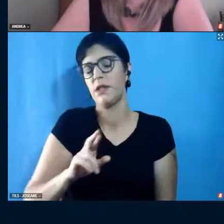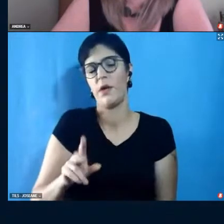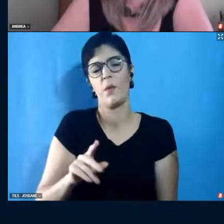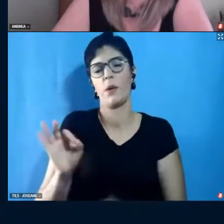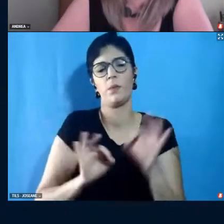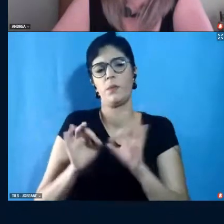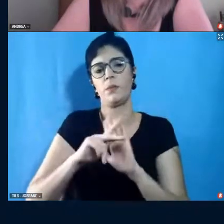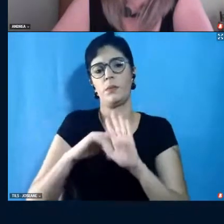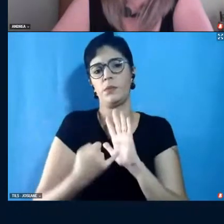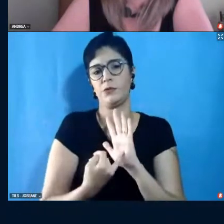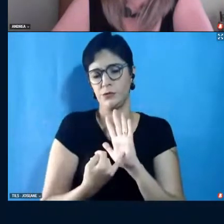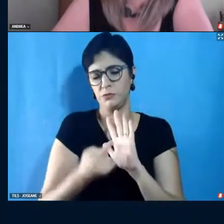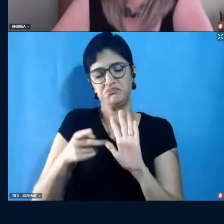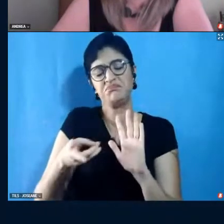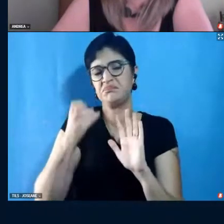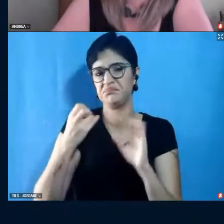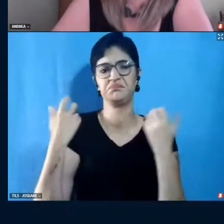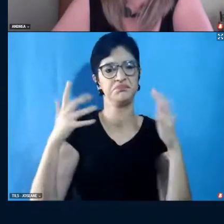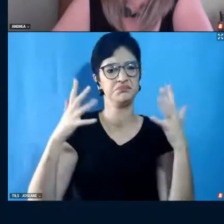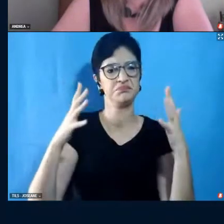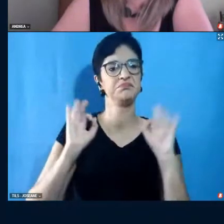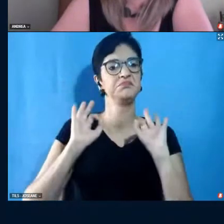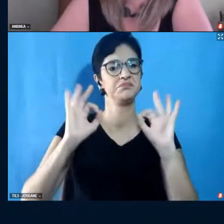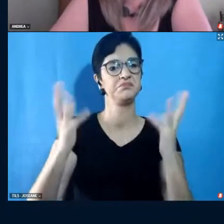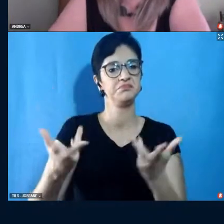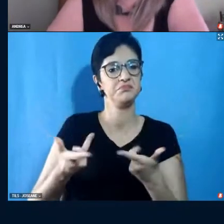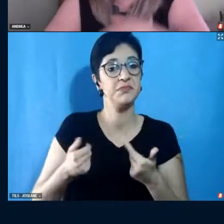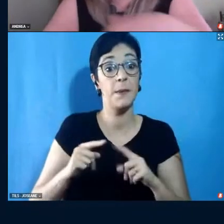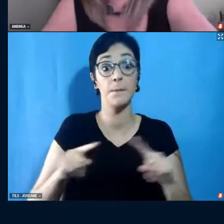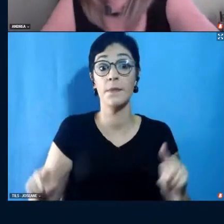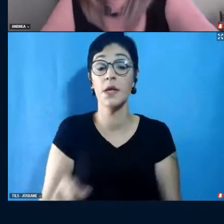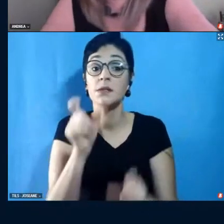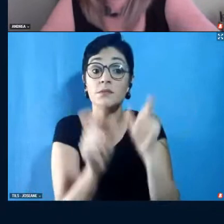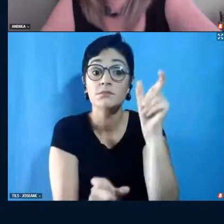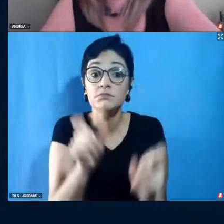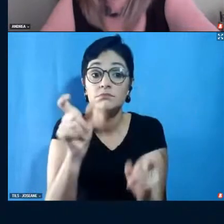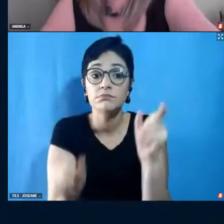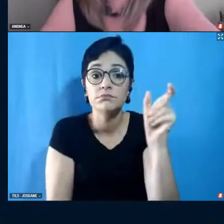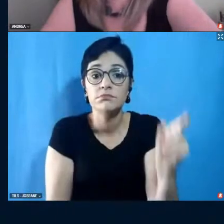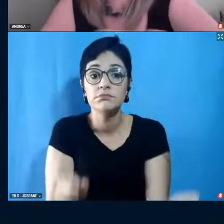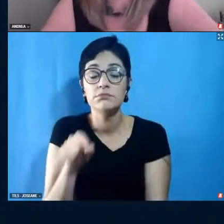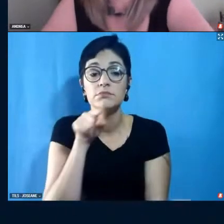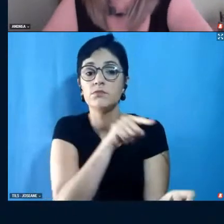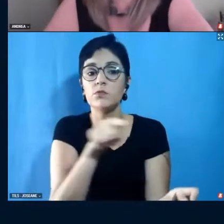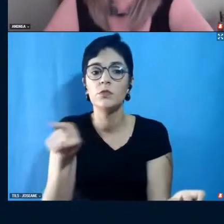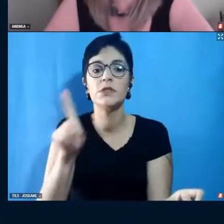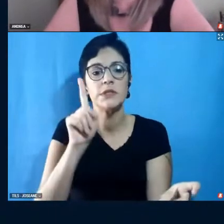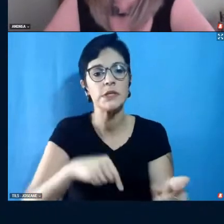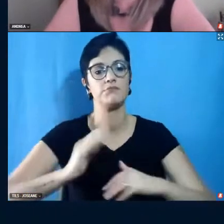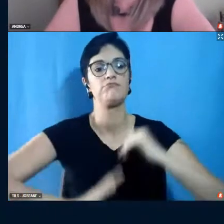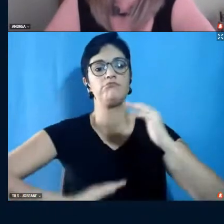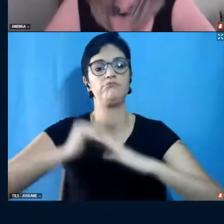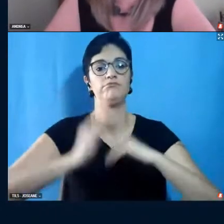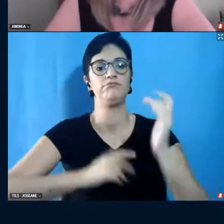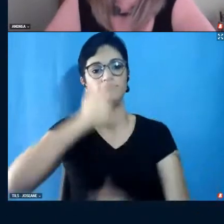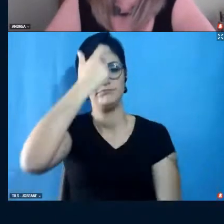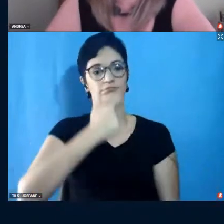são todos maravilhosos, estão de parabéns. É uma pergunta para vocês, estudantes, que são os agentes desses